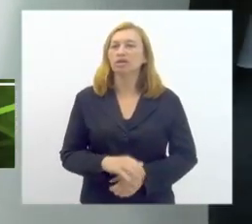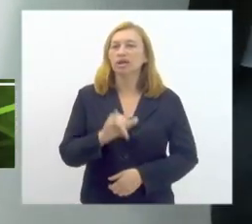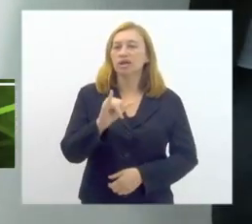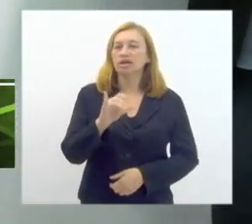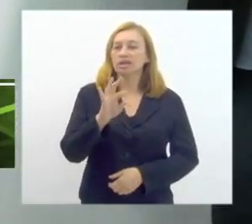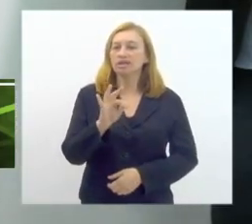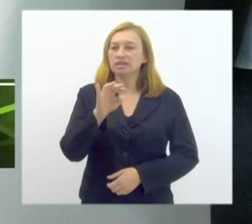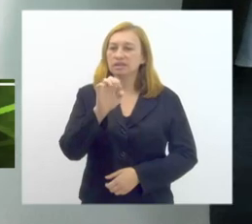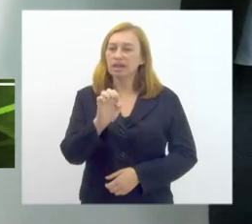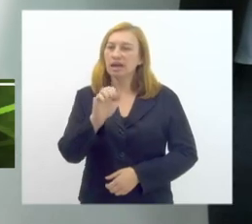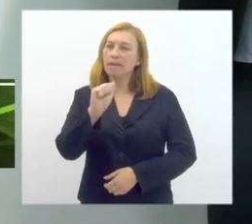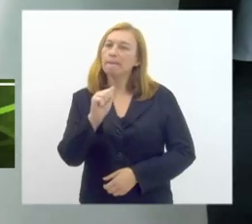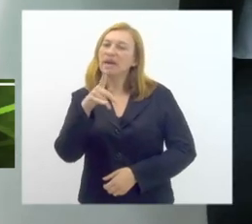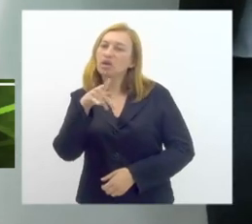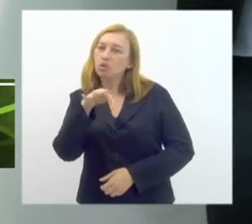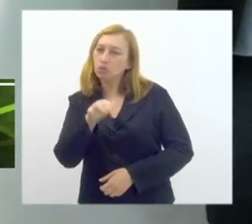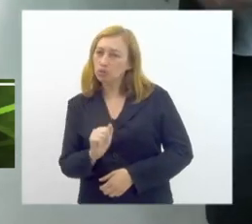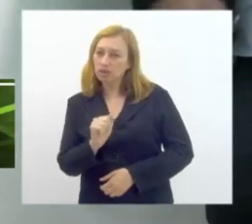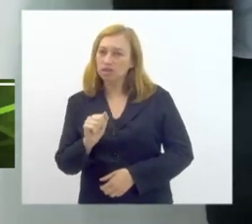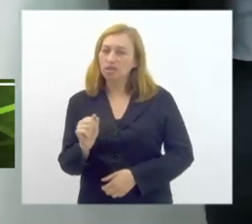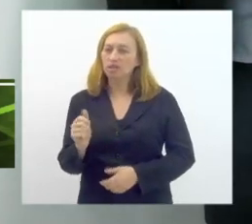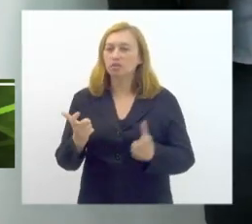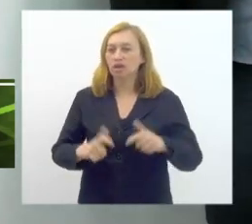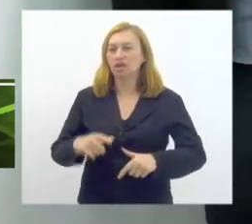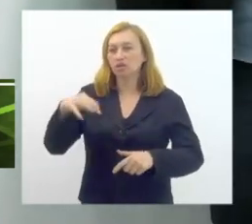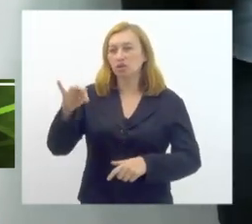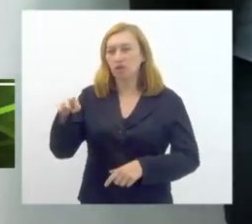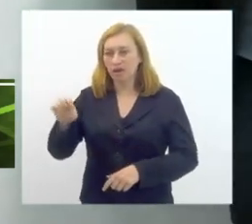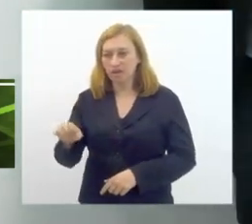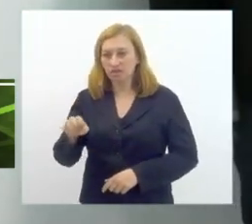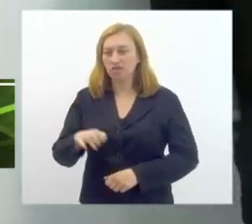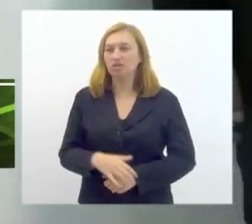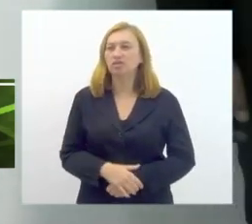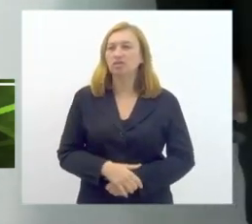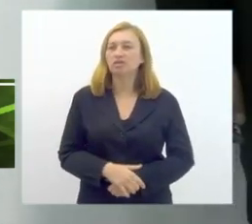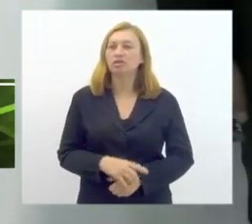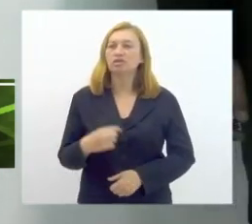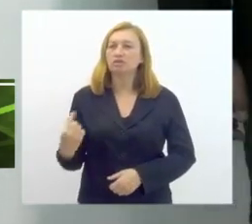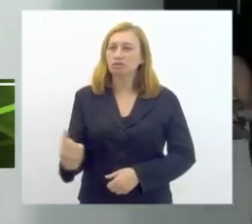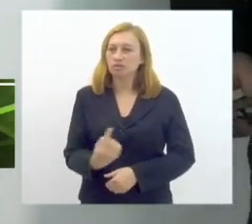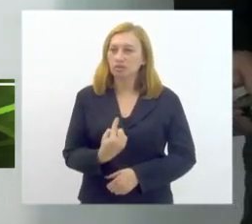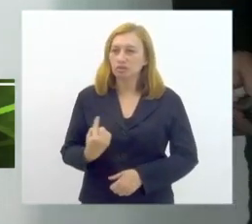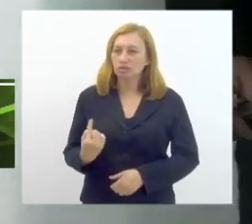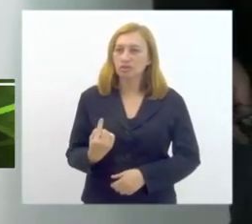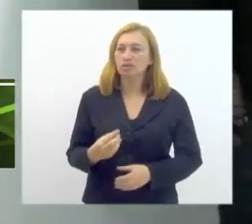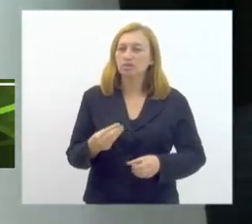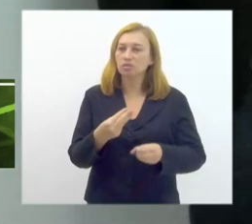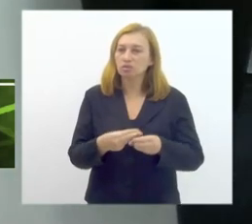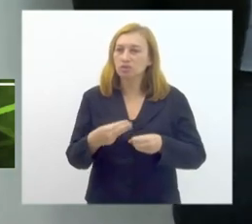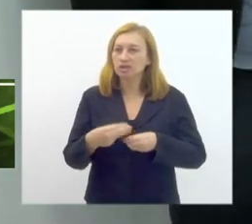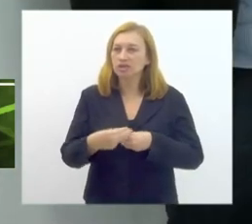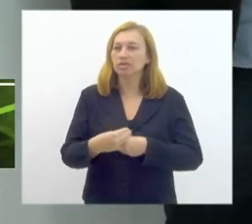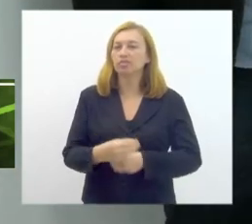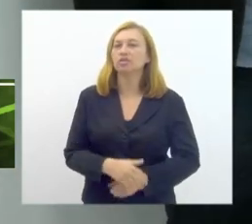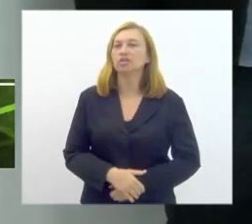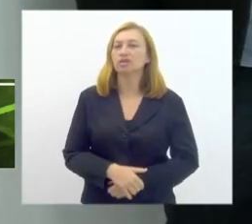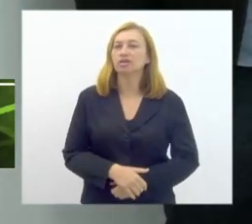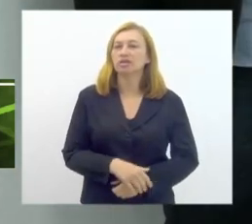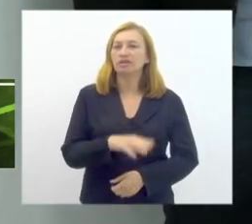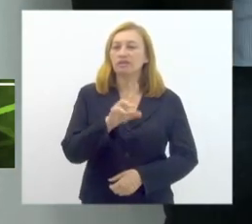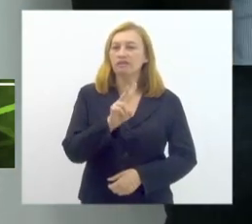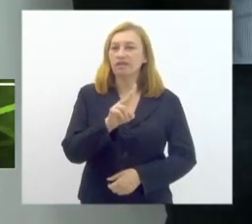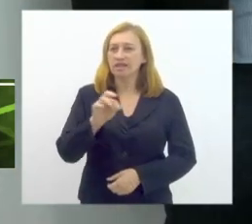Itaperuna, na região noroeste. Somos compostos pelos municípios de